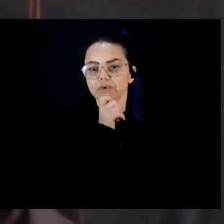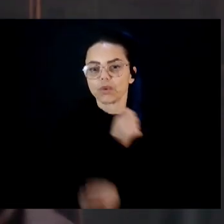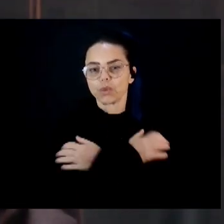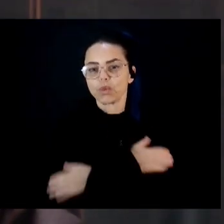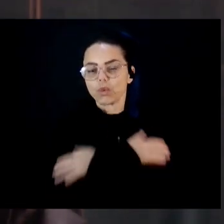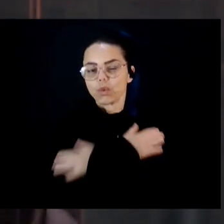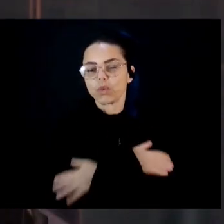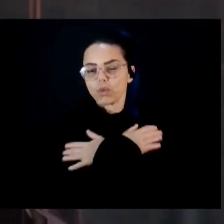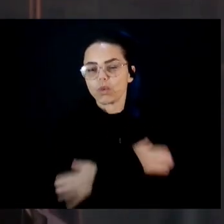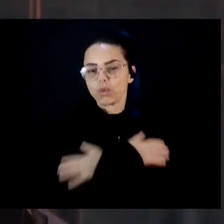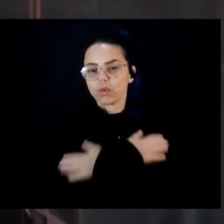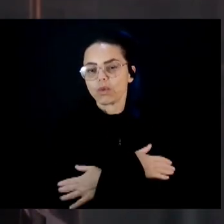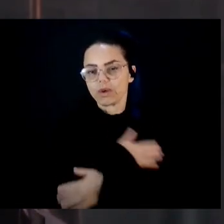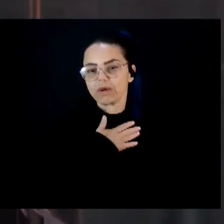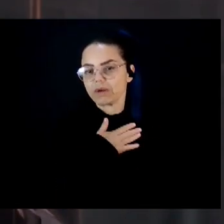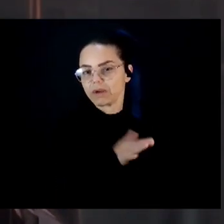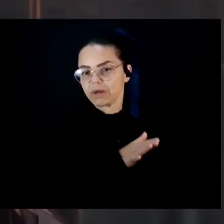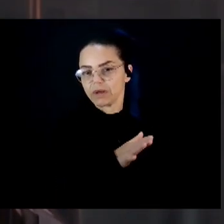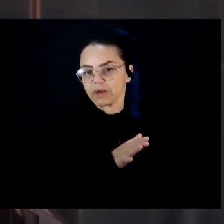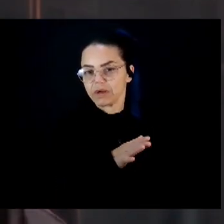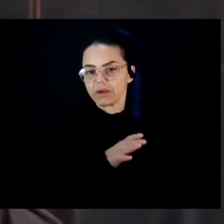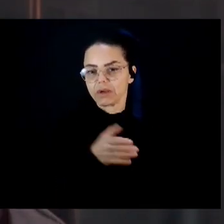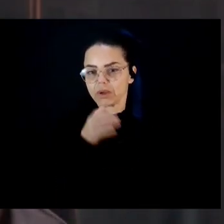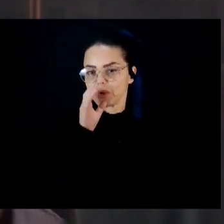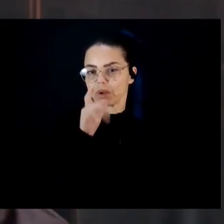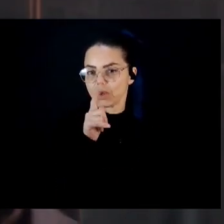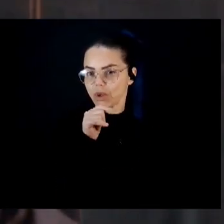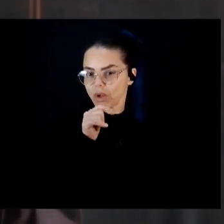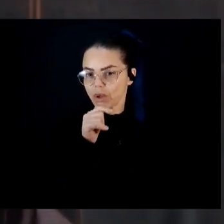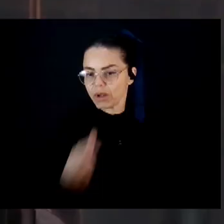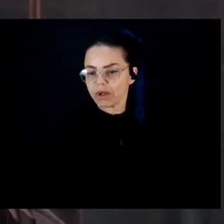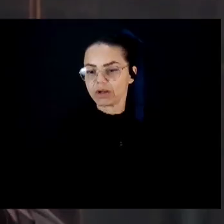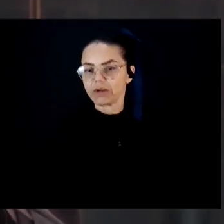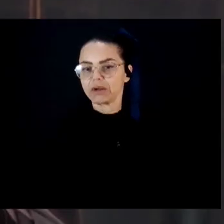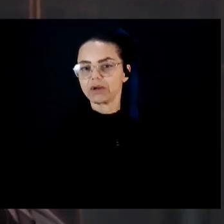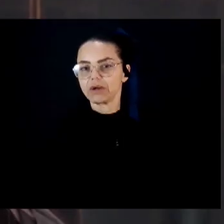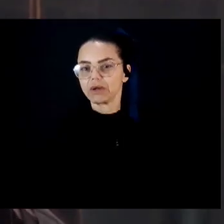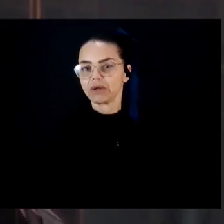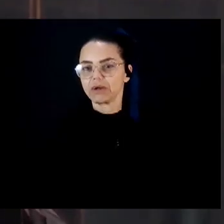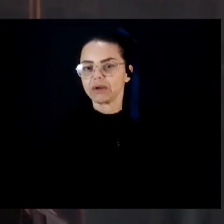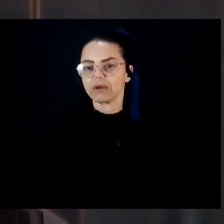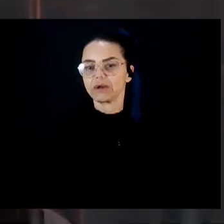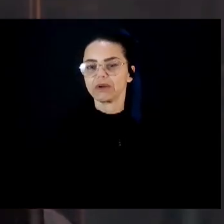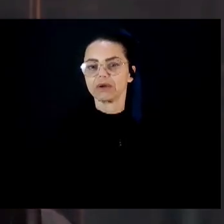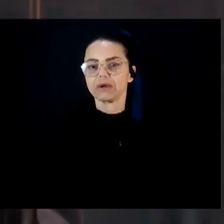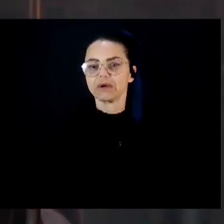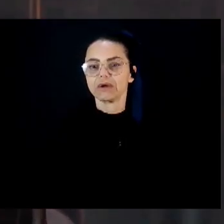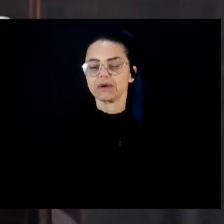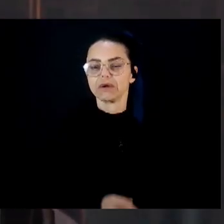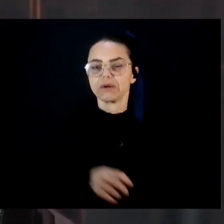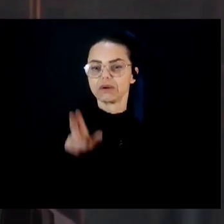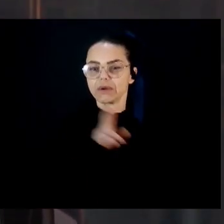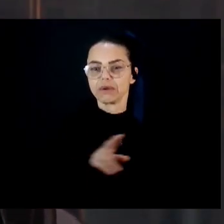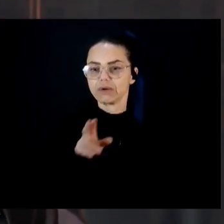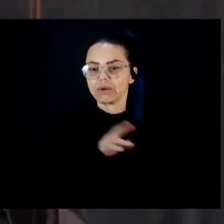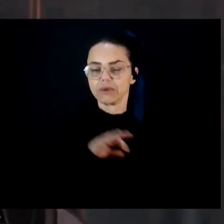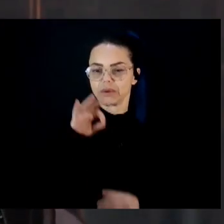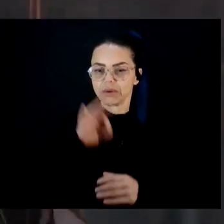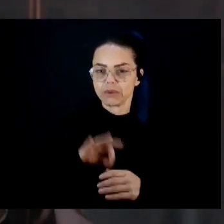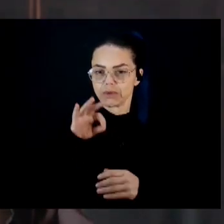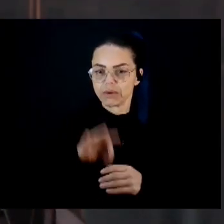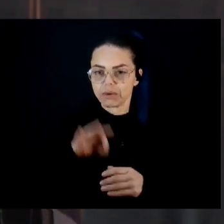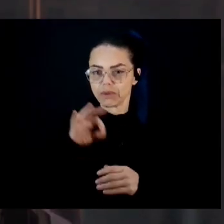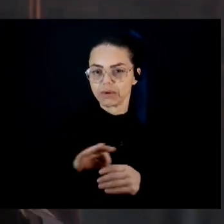paciente ele não gosta de beber água no inverno. Então, em uma quantidade adequada, a gente usa alguns chás termogênicos, o